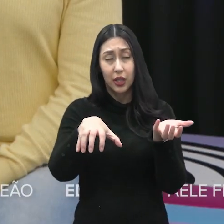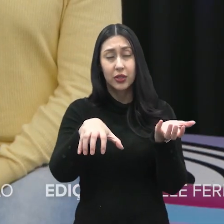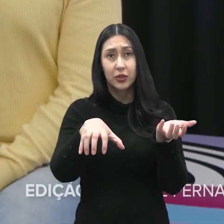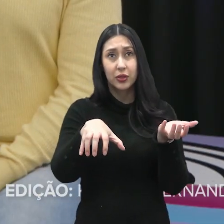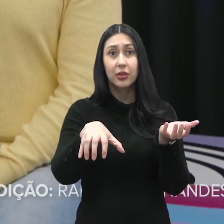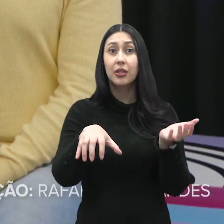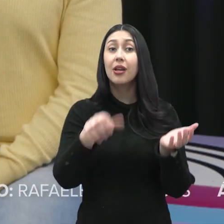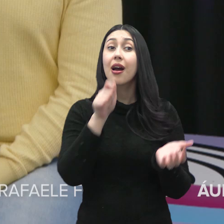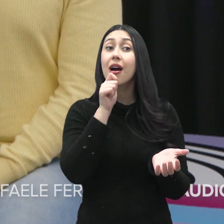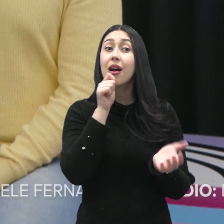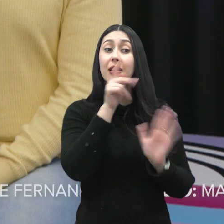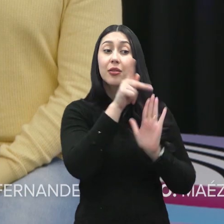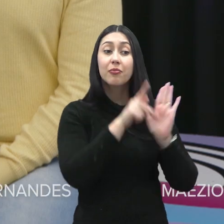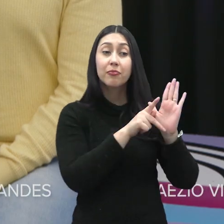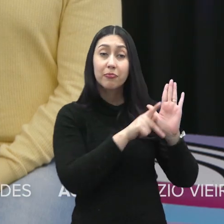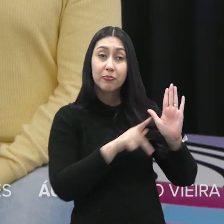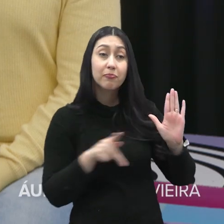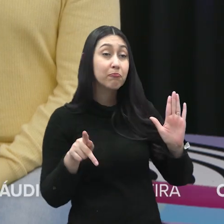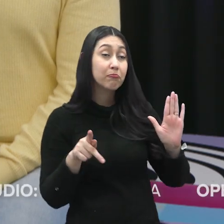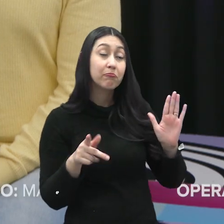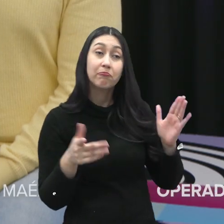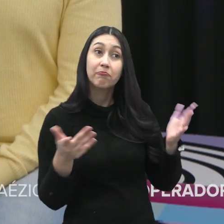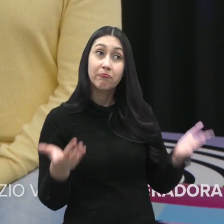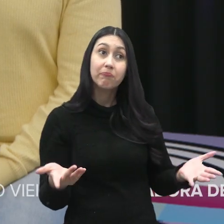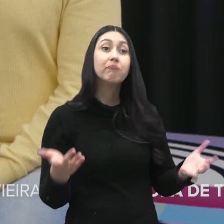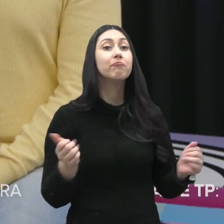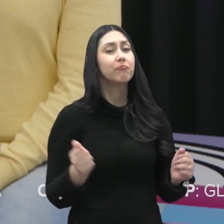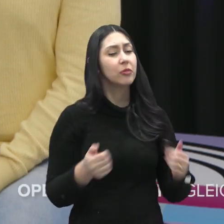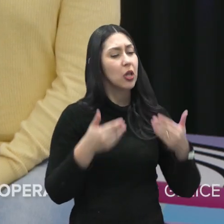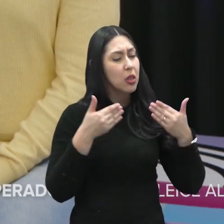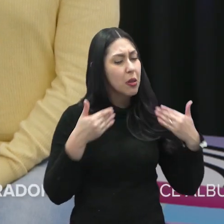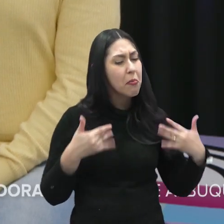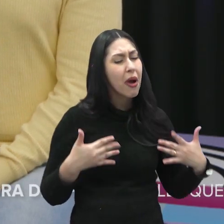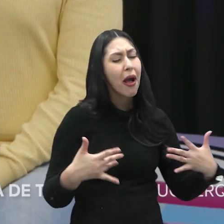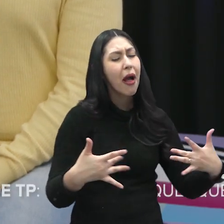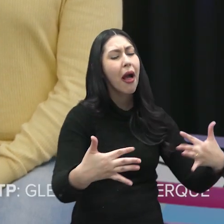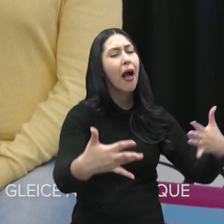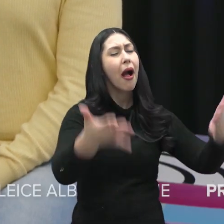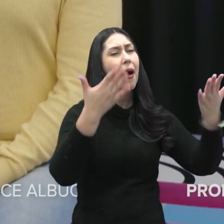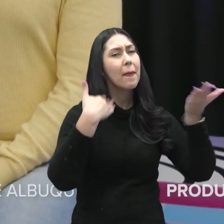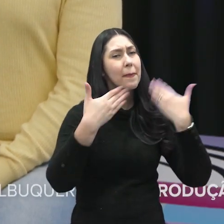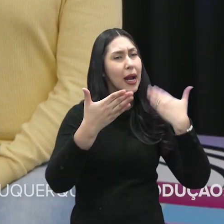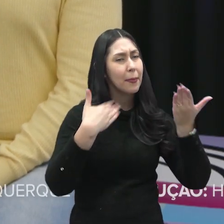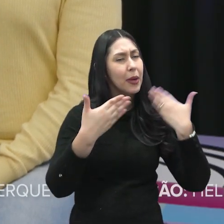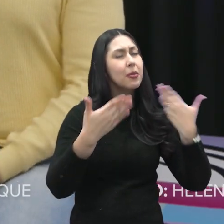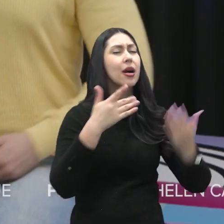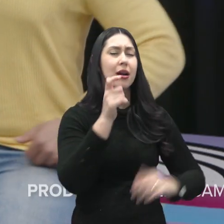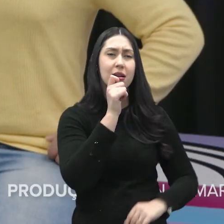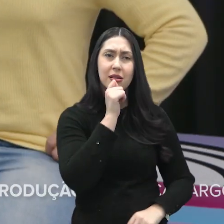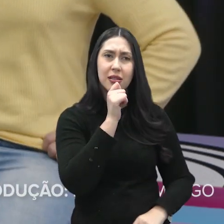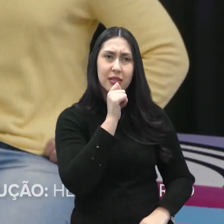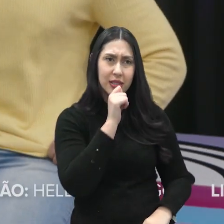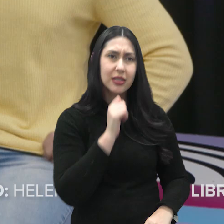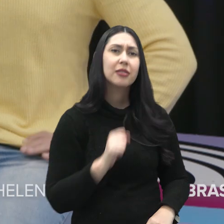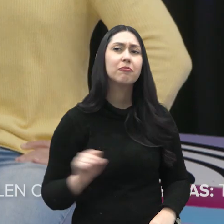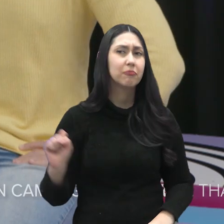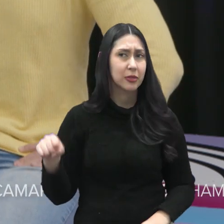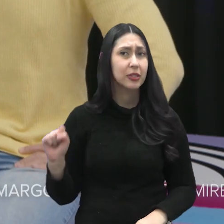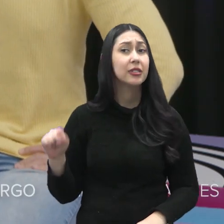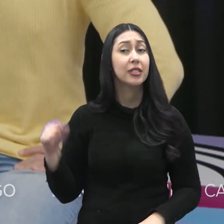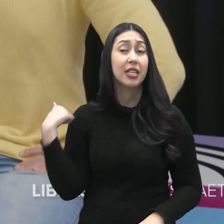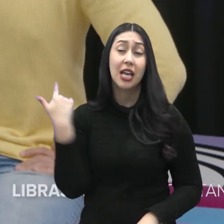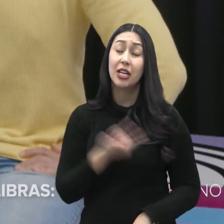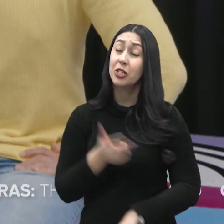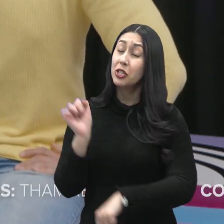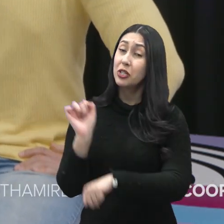também ainda parece que estão em tramitação, né, até então. Então tem muito assunto ainda, né, para rolar, né? Isso,